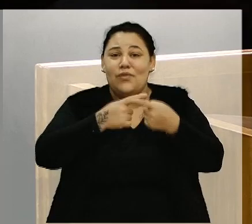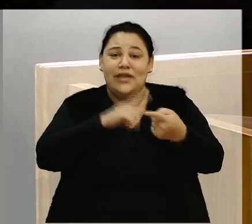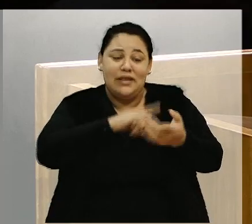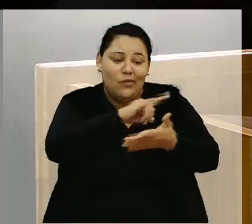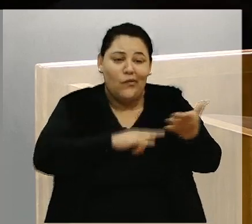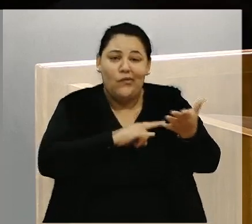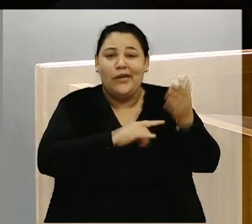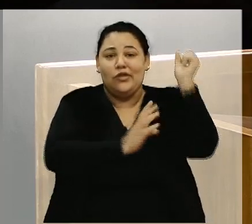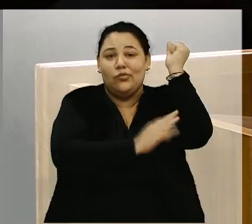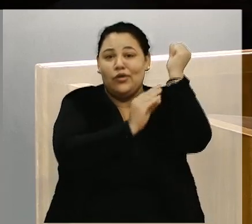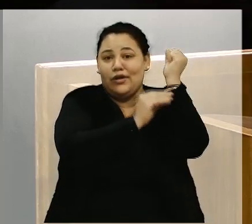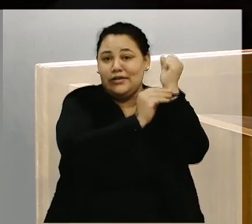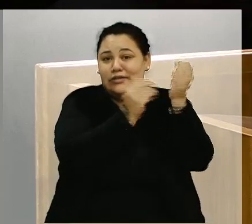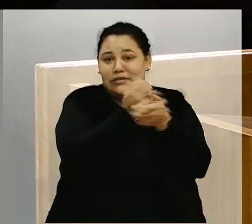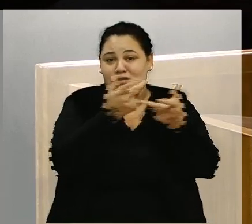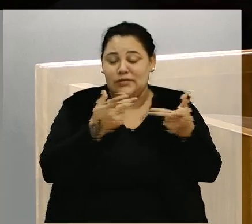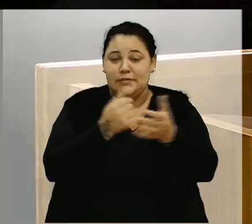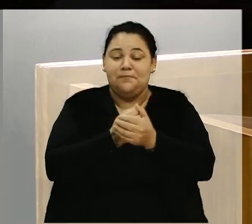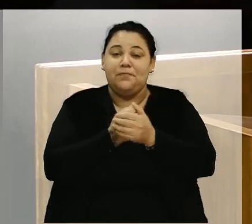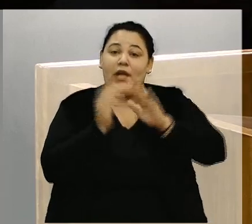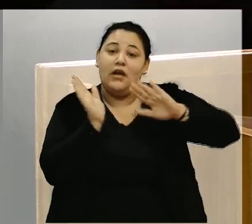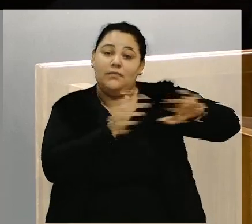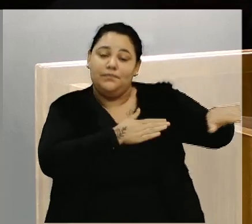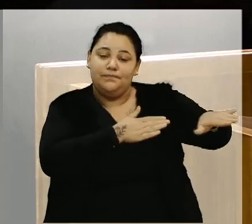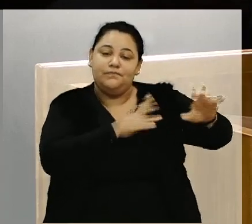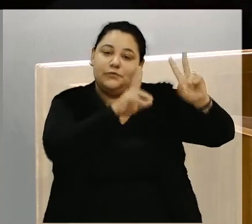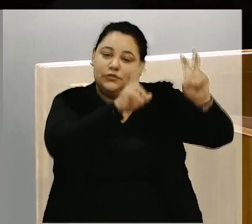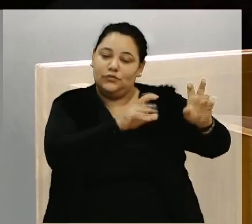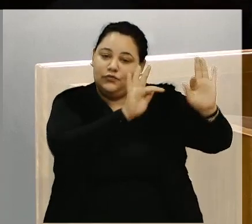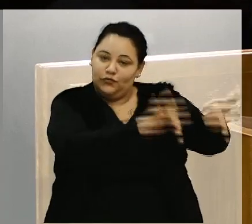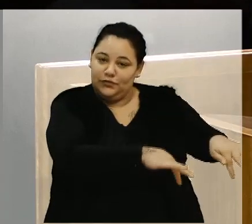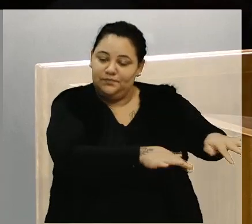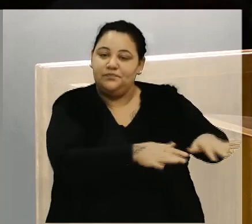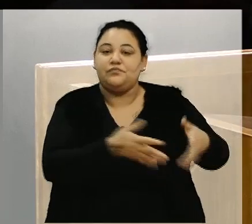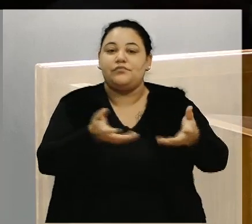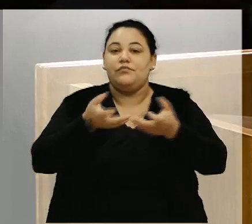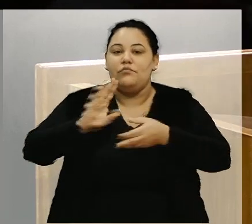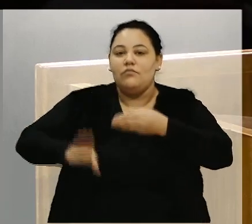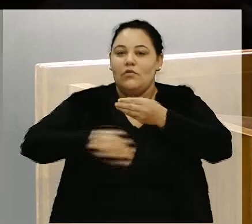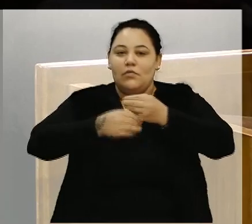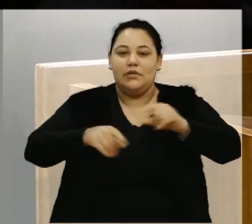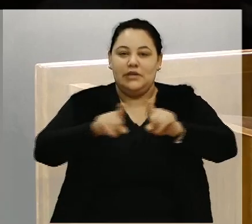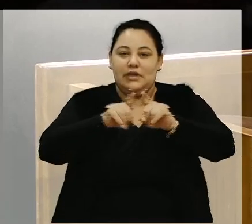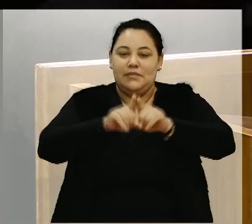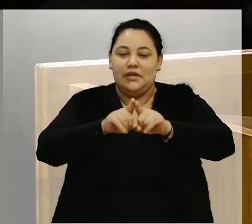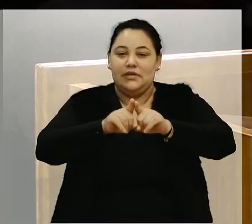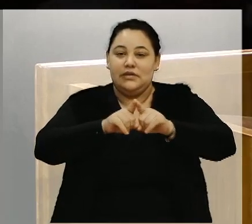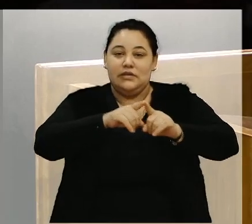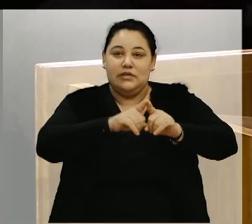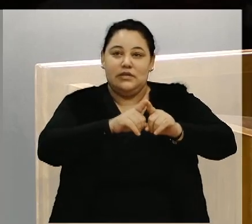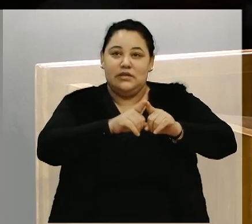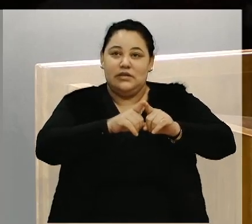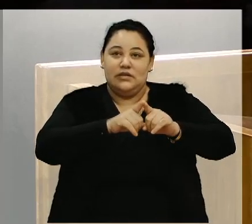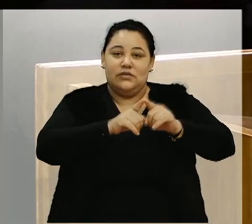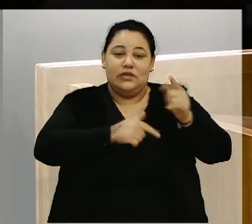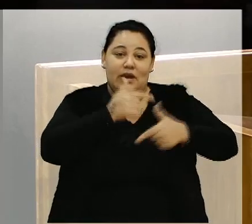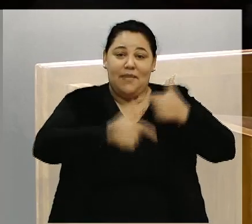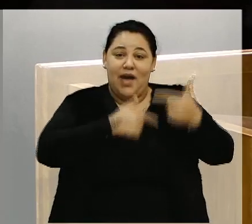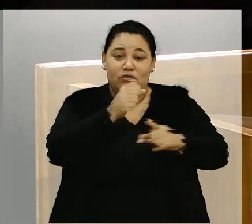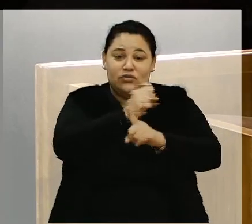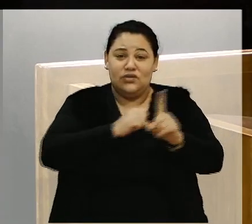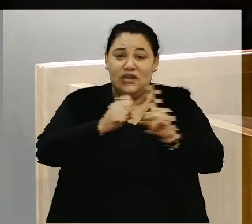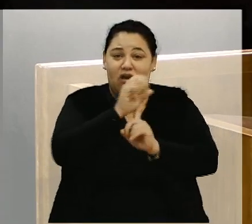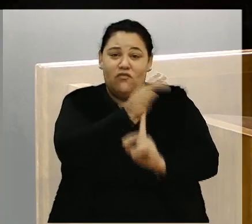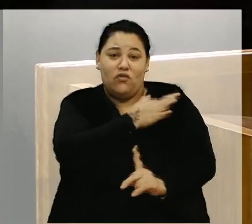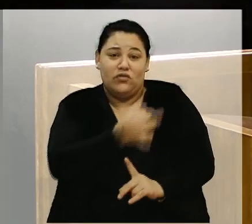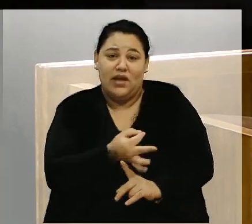mais. Agora, passado o assunto, quero falar um pouco também da questão ação social, voluntários, que a gente vem trabalhando.